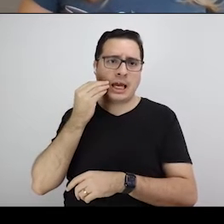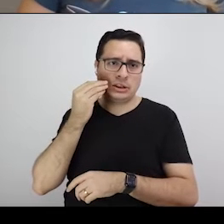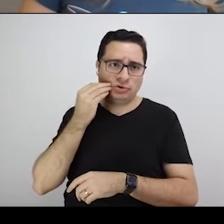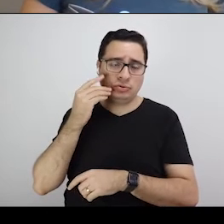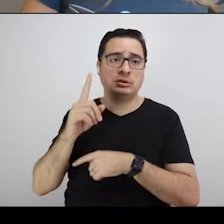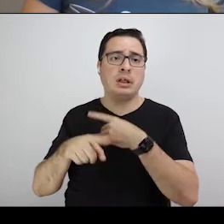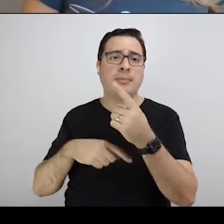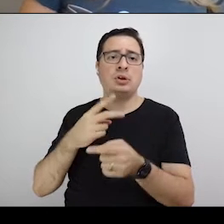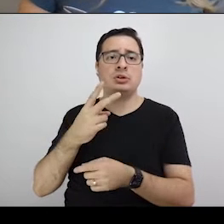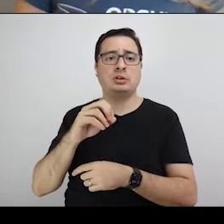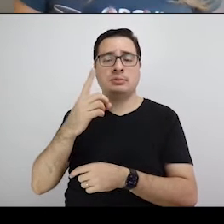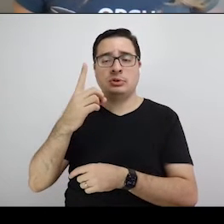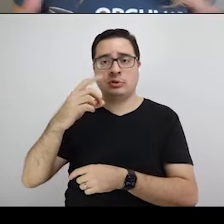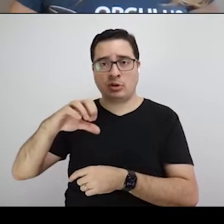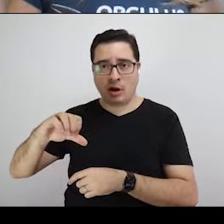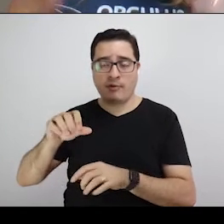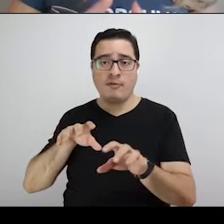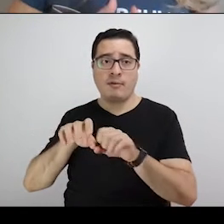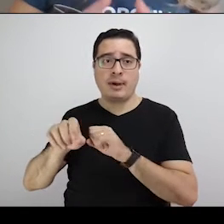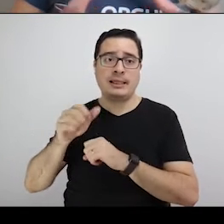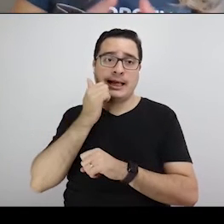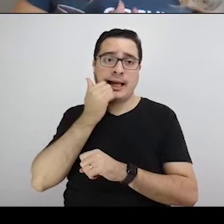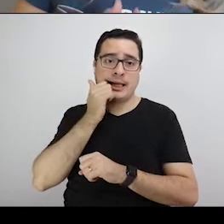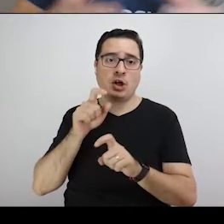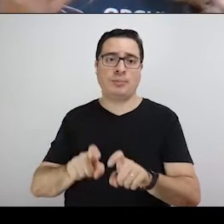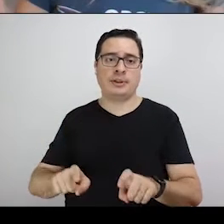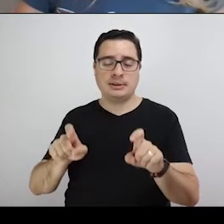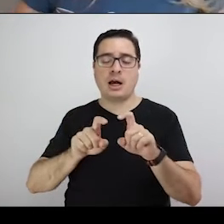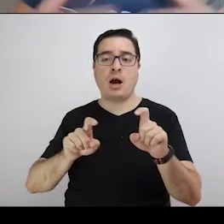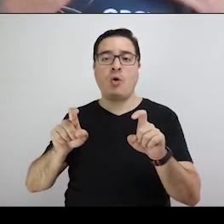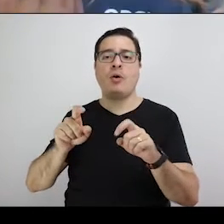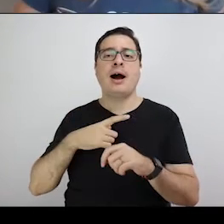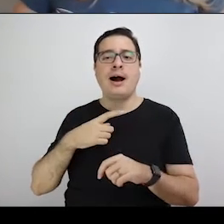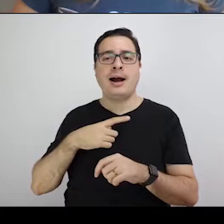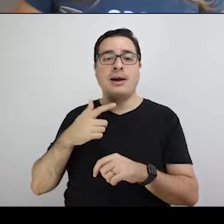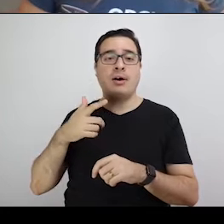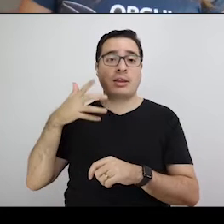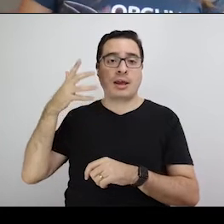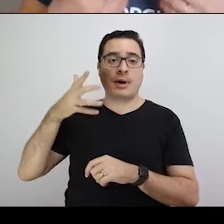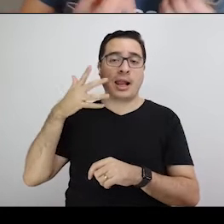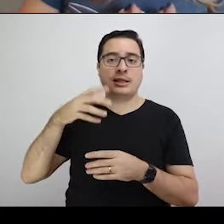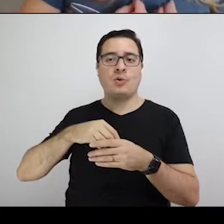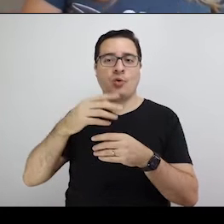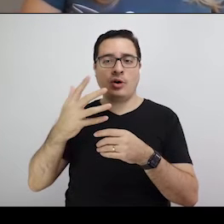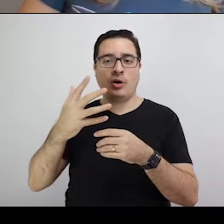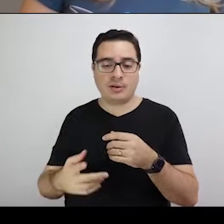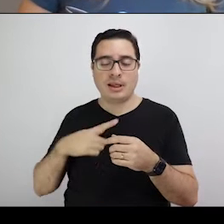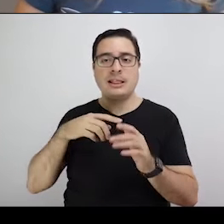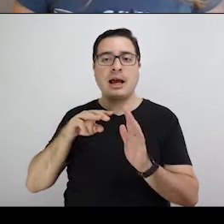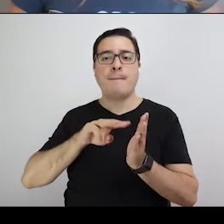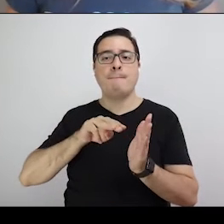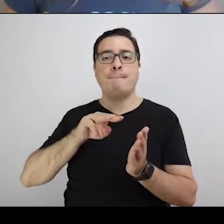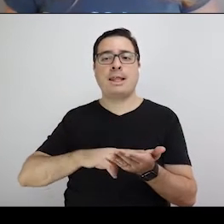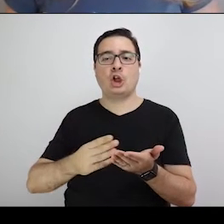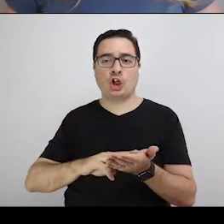formei em Ciências da Computação e foi o grande fruto, né, dessa palestra, desse conteúdo, sobre a metodologia de